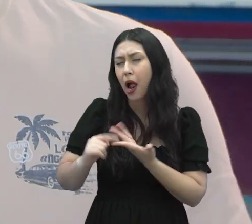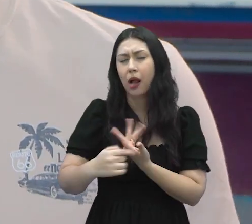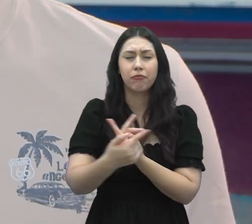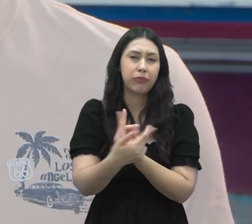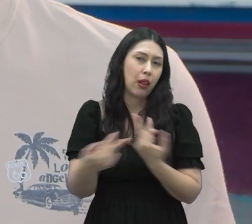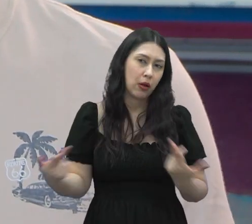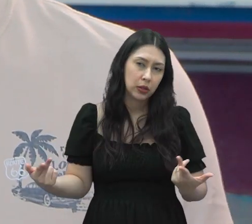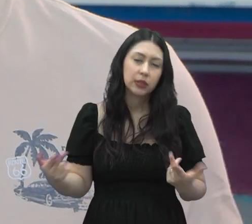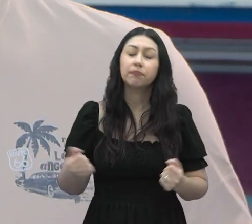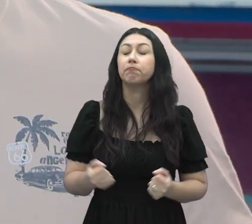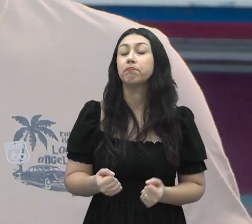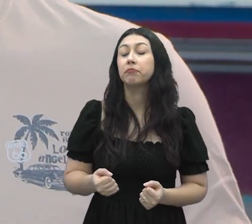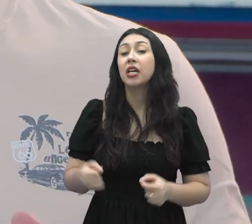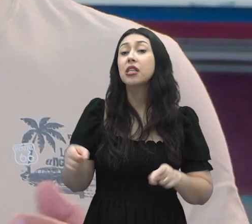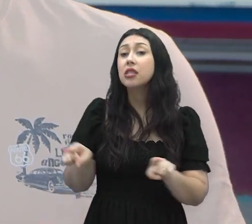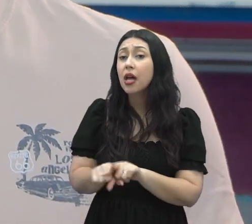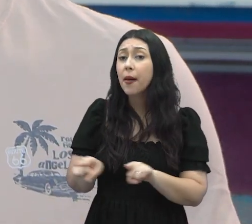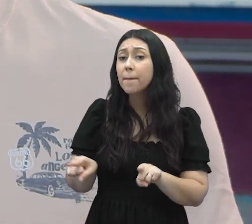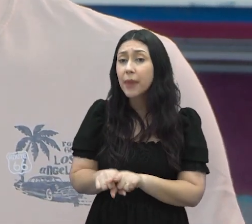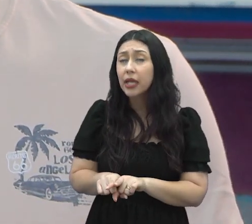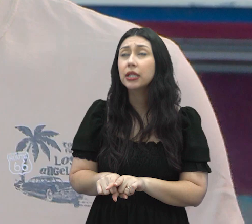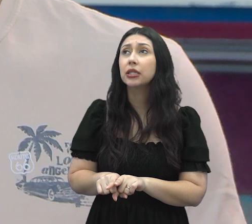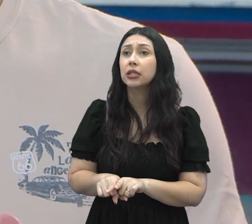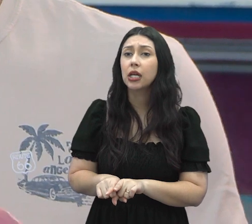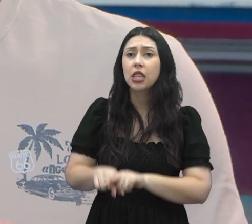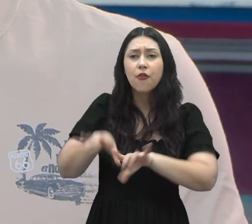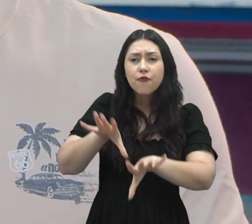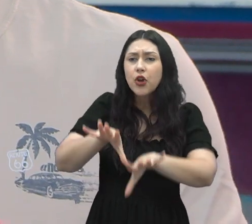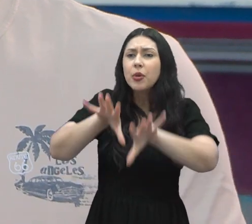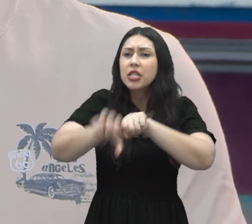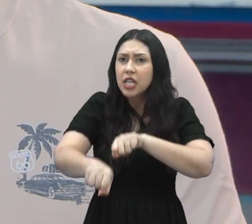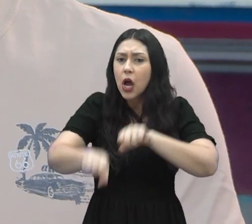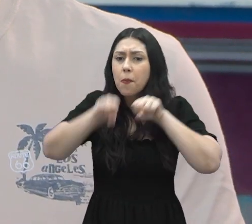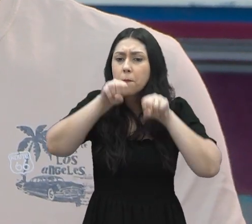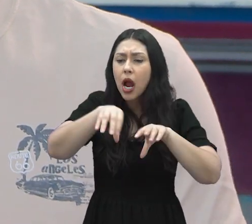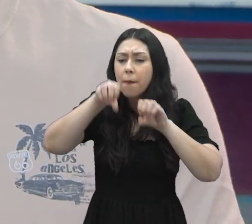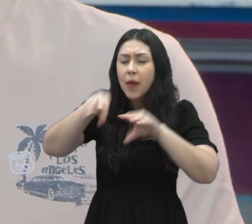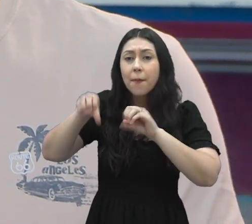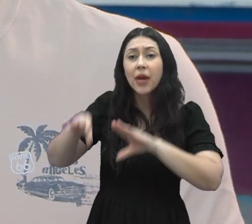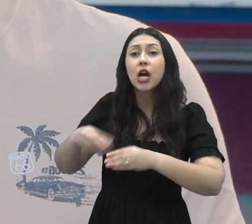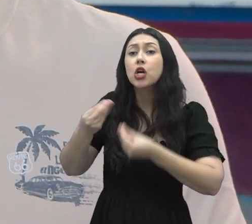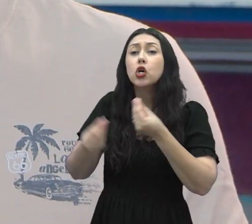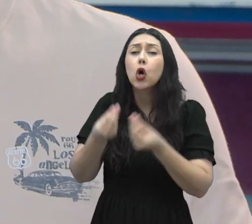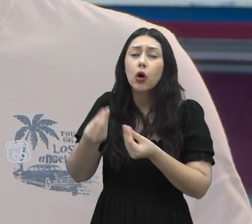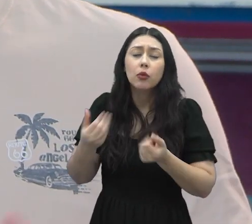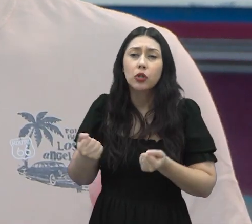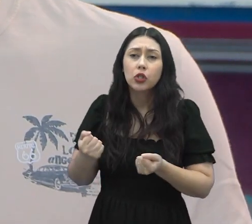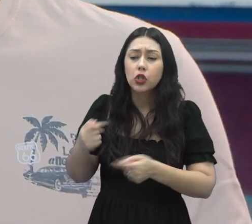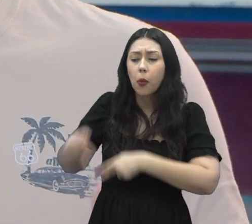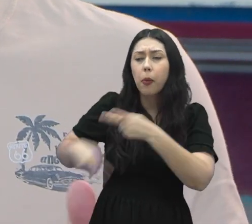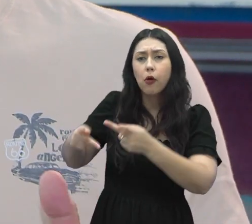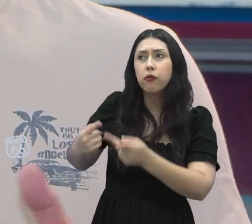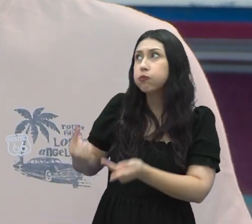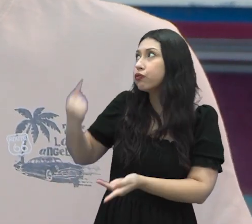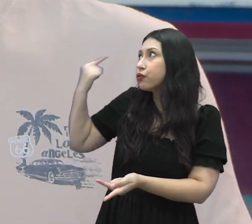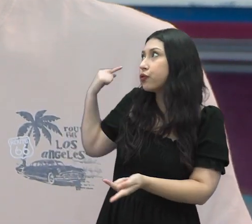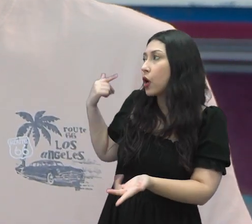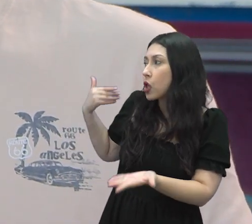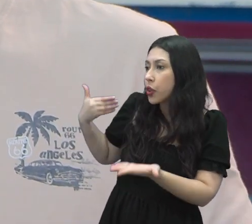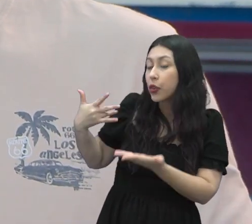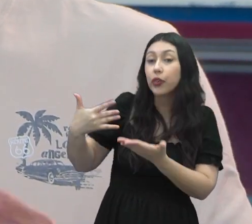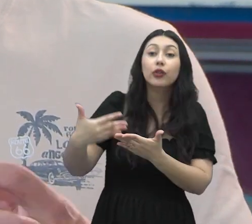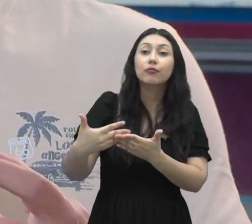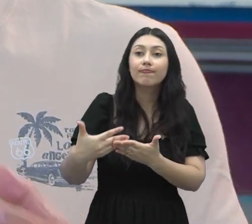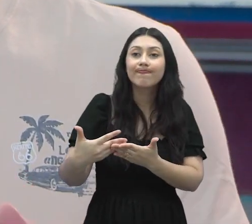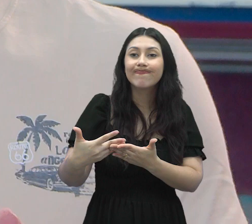por diversos processos. A própria formação da sociedade brasileira e do povo brasileiro se constituiu dentro de um prisma